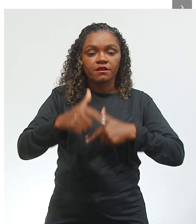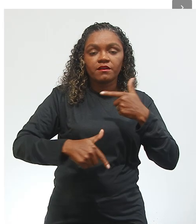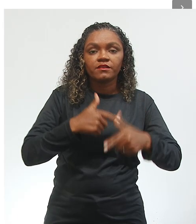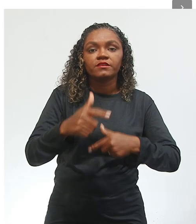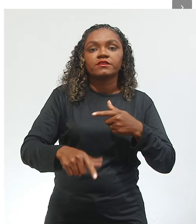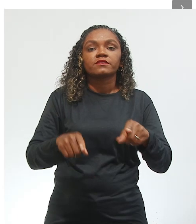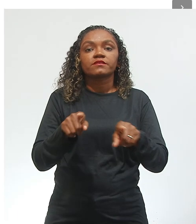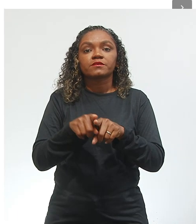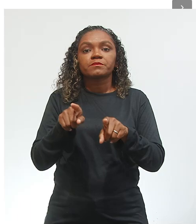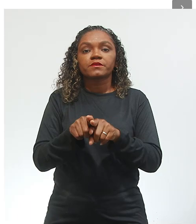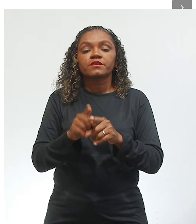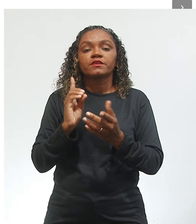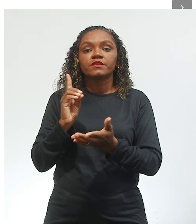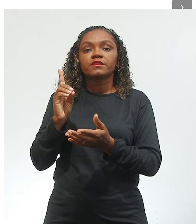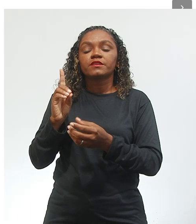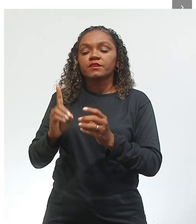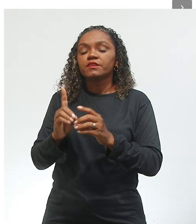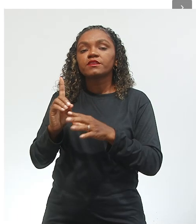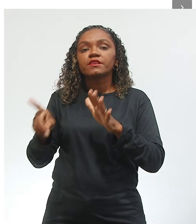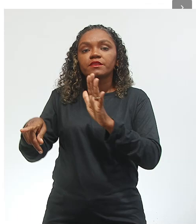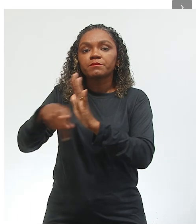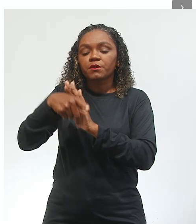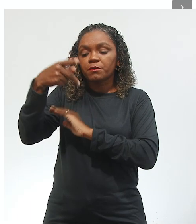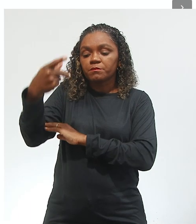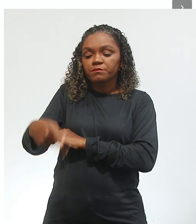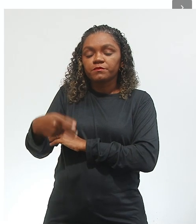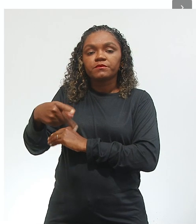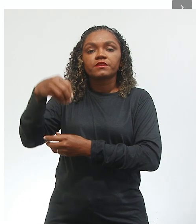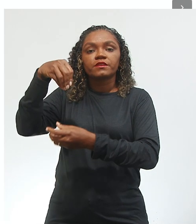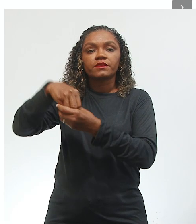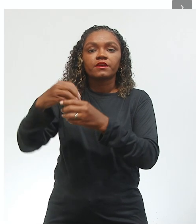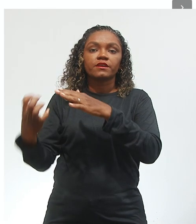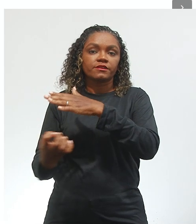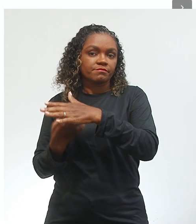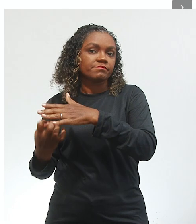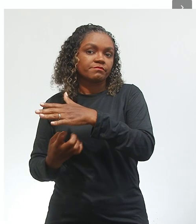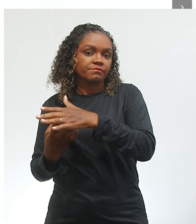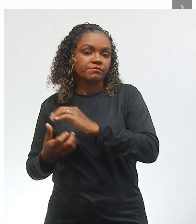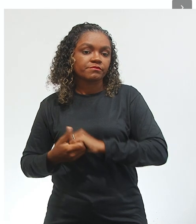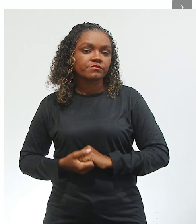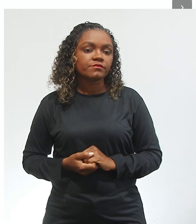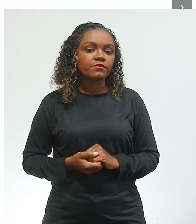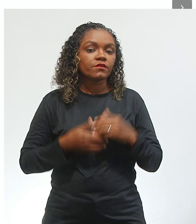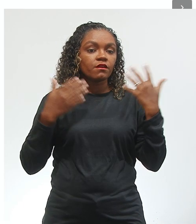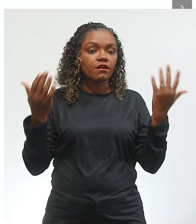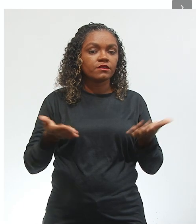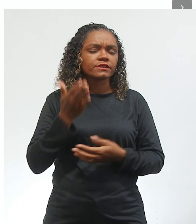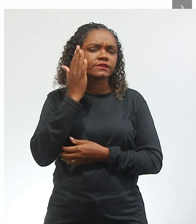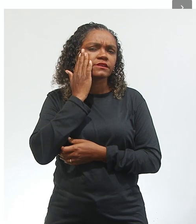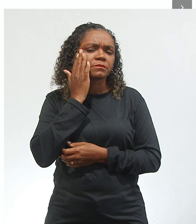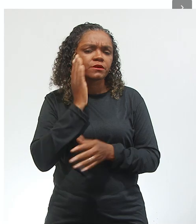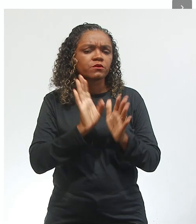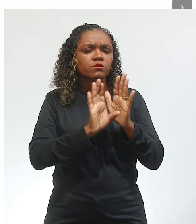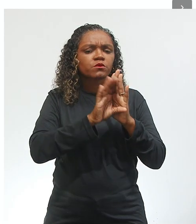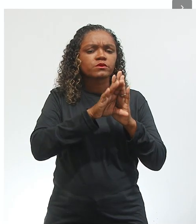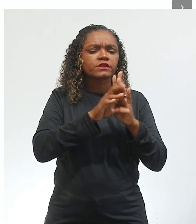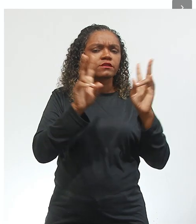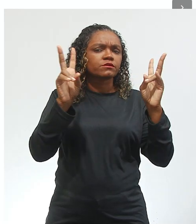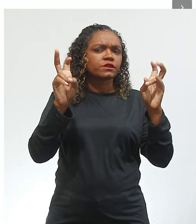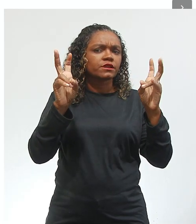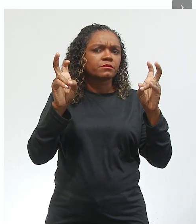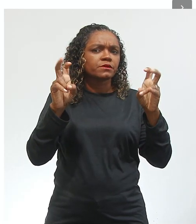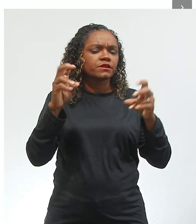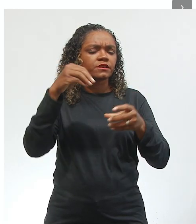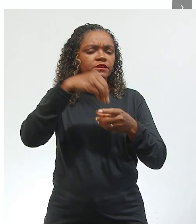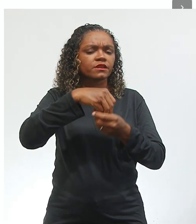ou do departamento de marketing de uma empresa. Para obter os benefícios, então, da utilização desses conceitos de marketing no